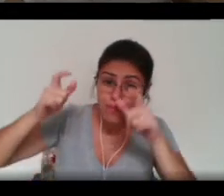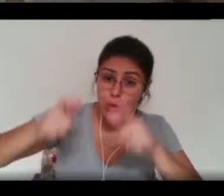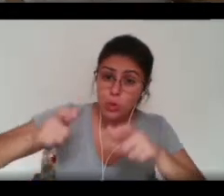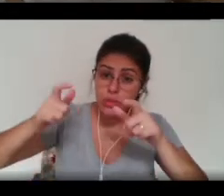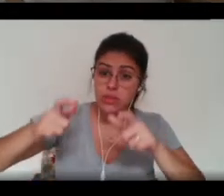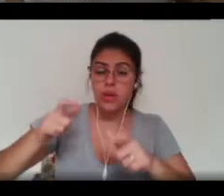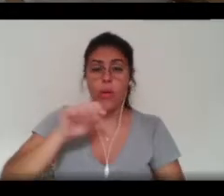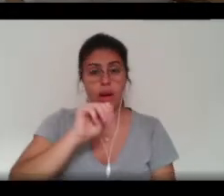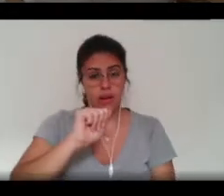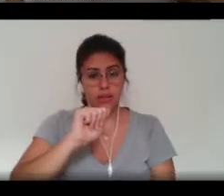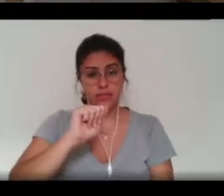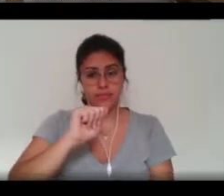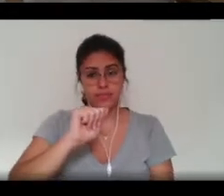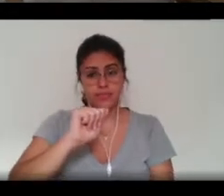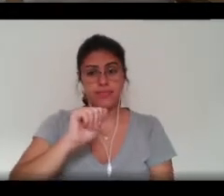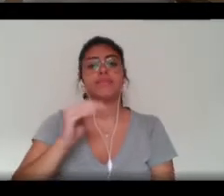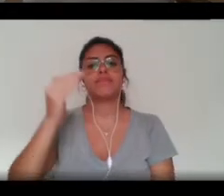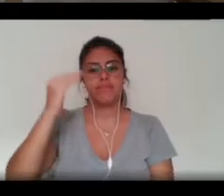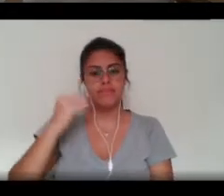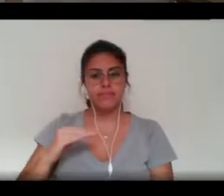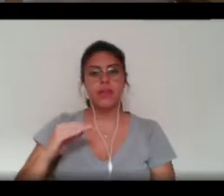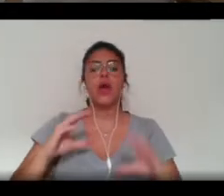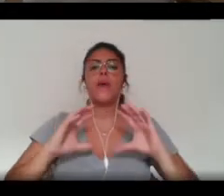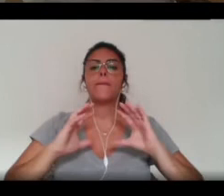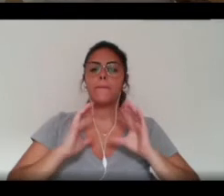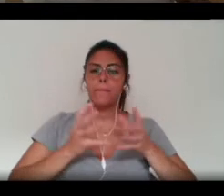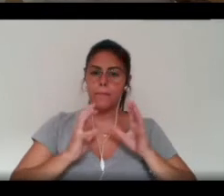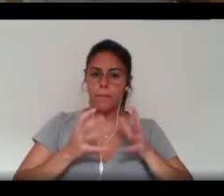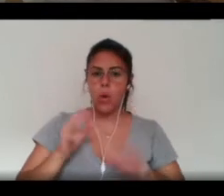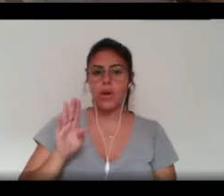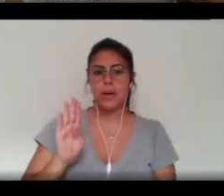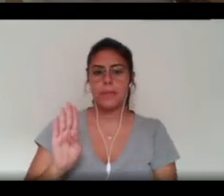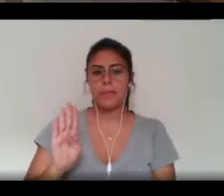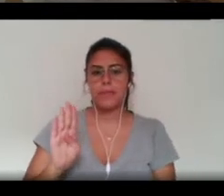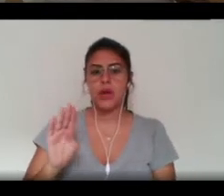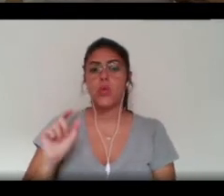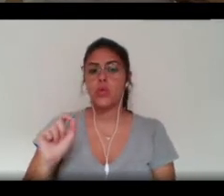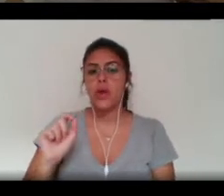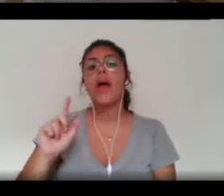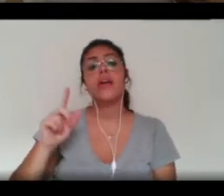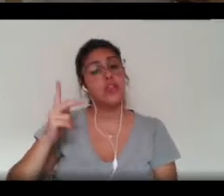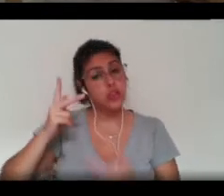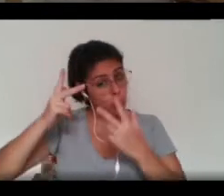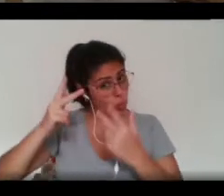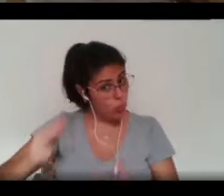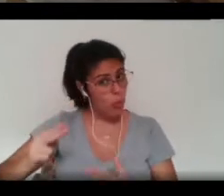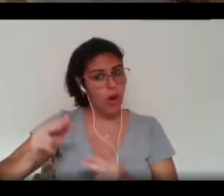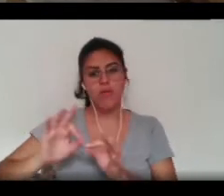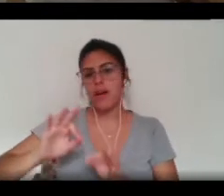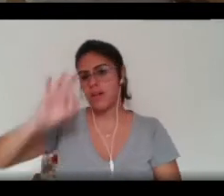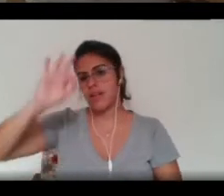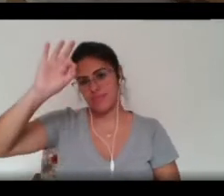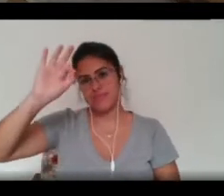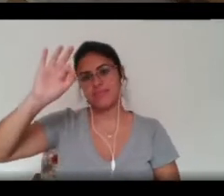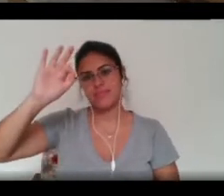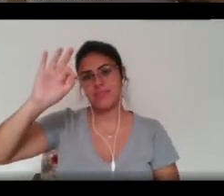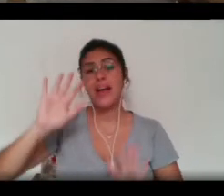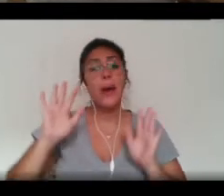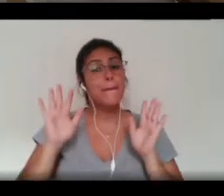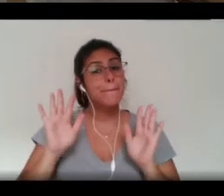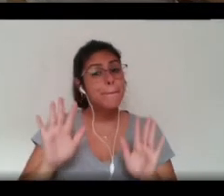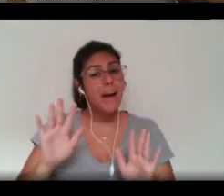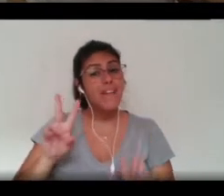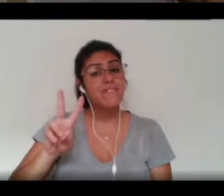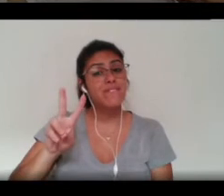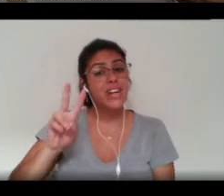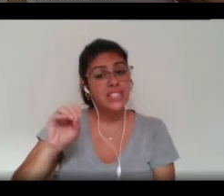A. E para a bola B, eu tenho que a posição da bola B vai ser igual a um H, que é o mesmo Y0, só